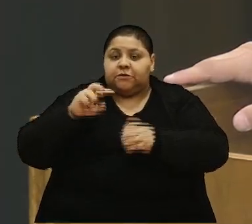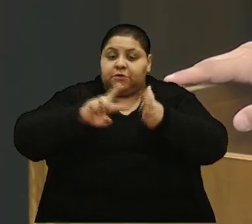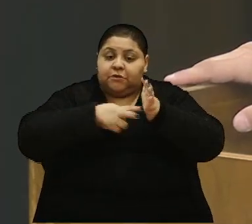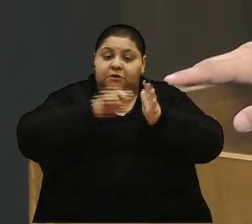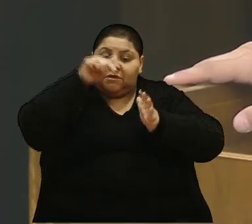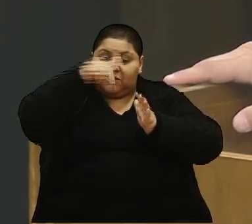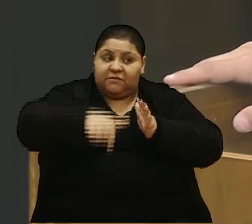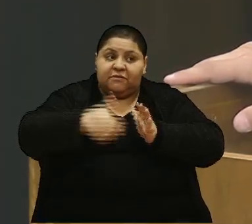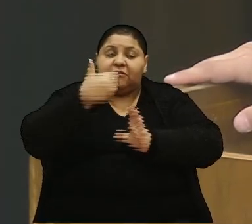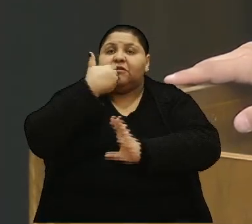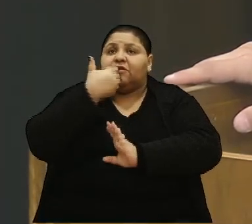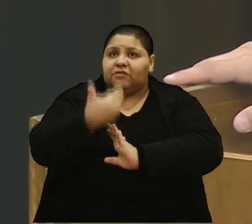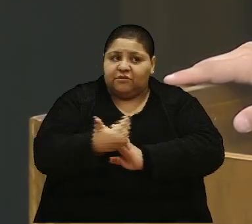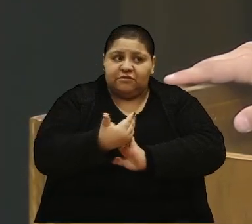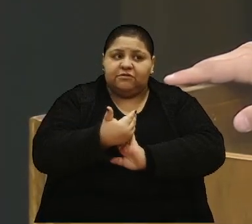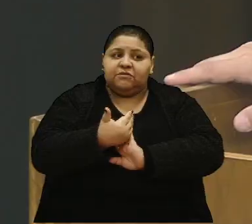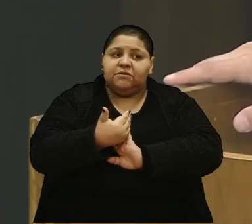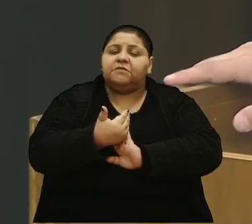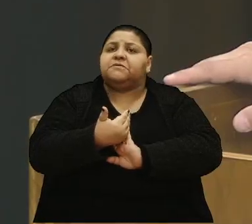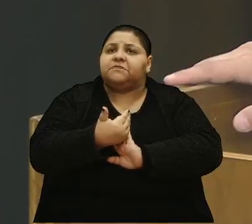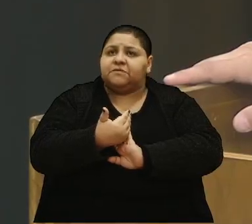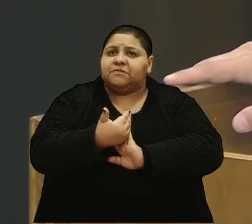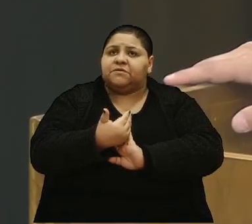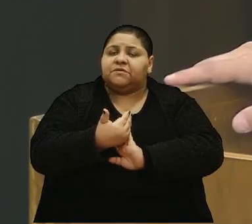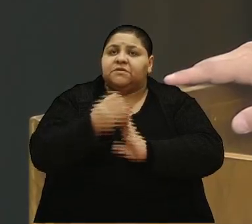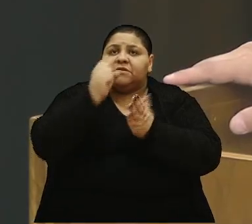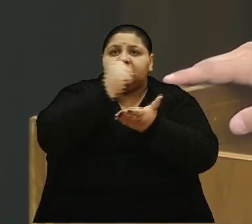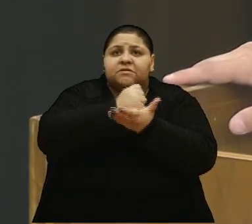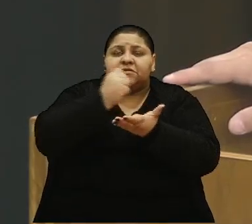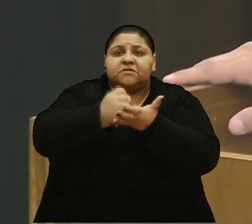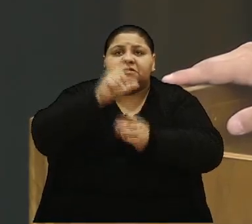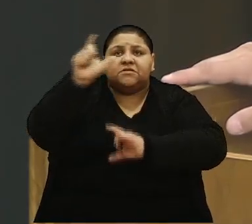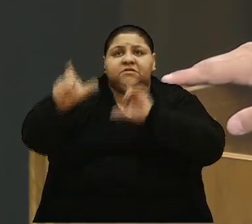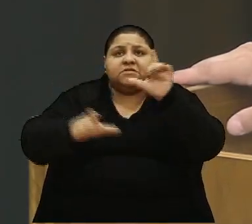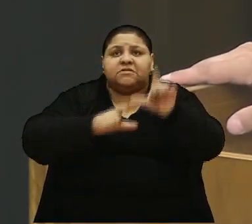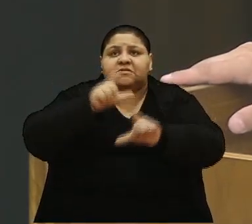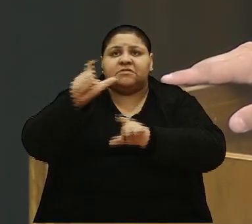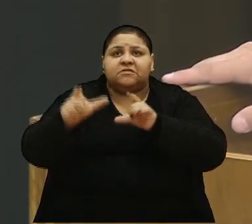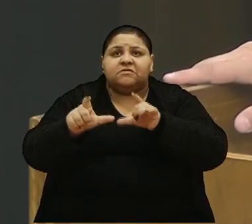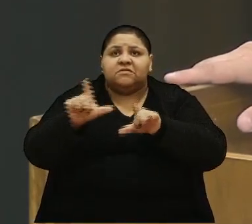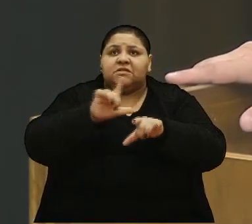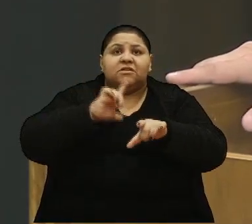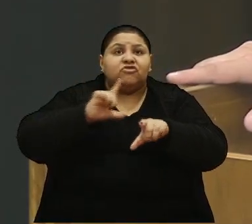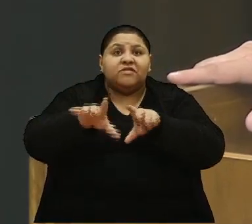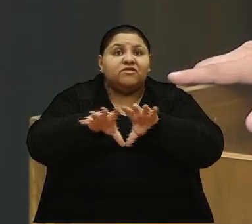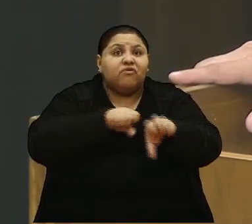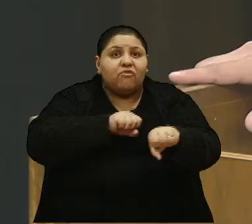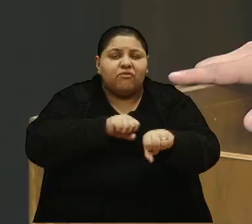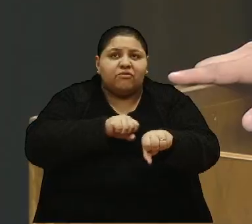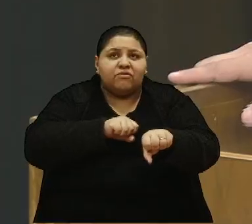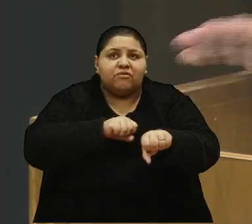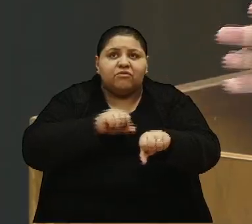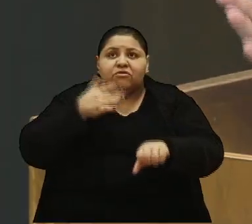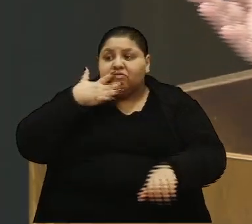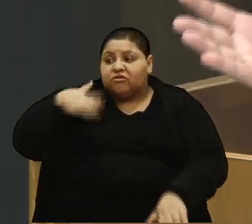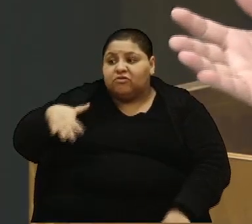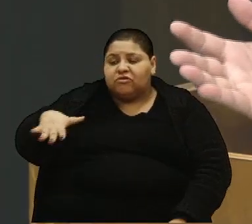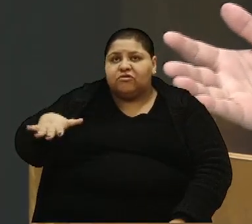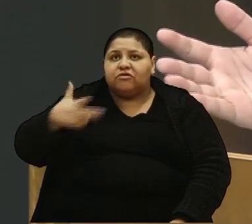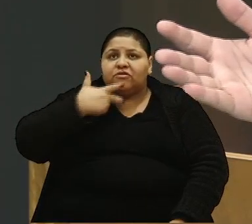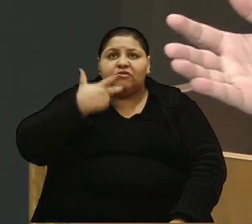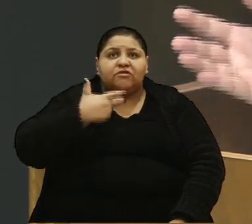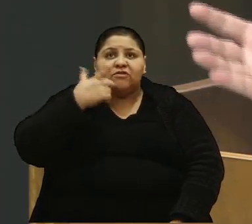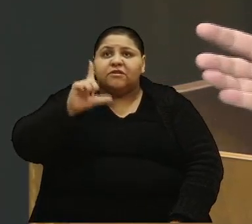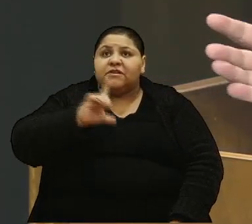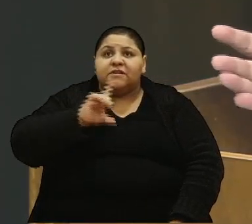veio reivindicar que fossem contratadas pessoas sem formação na educação infantil, dizendo que não